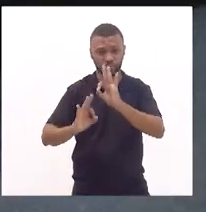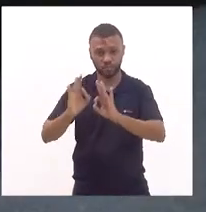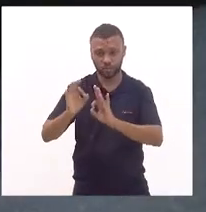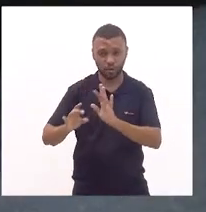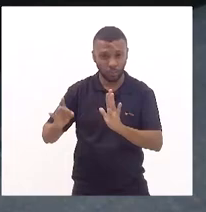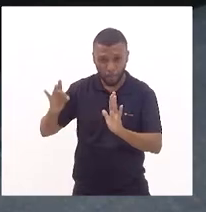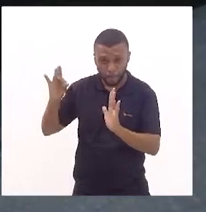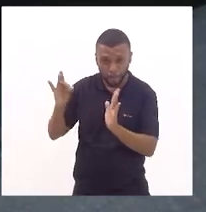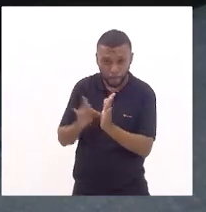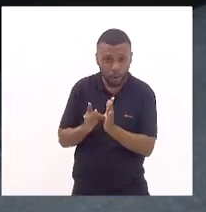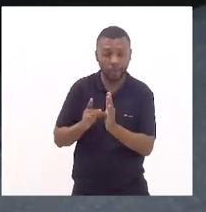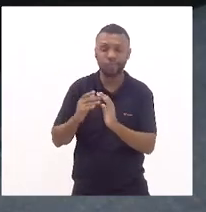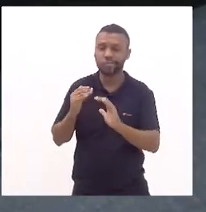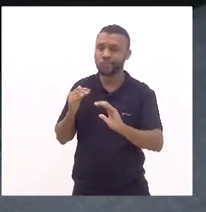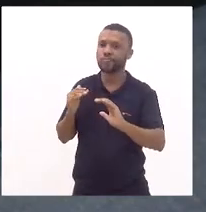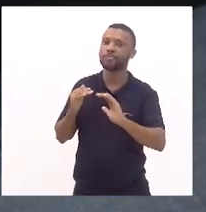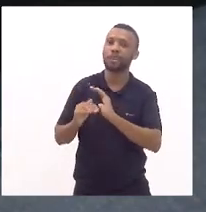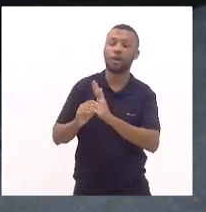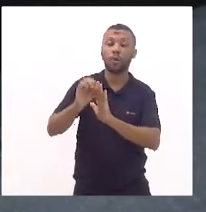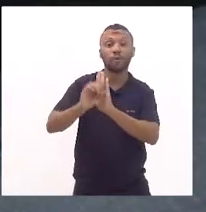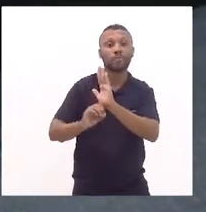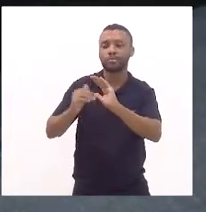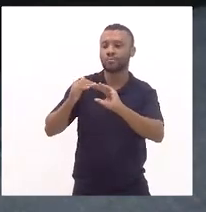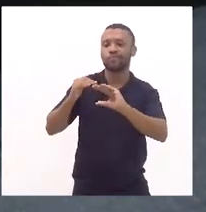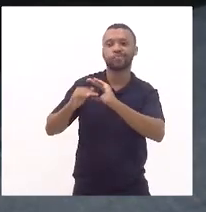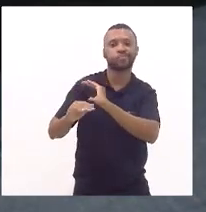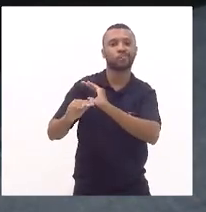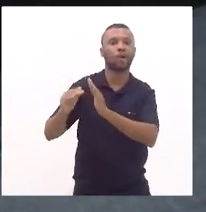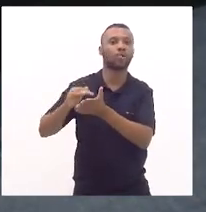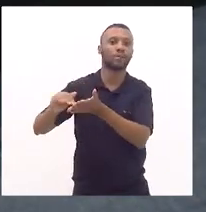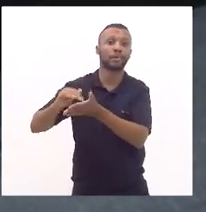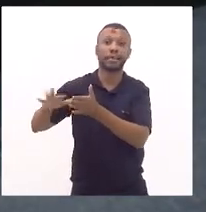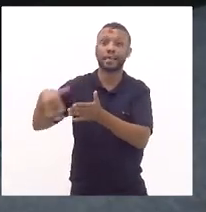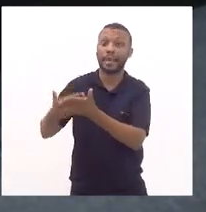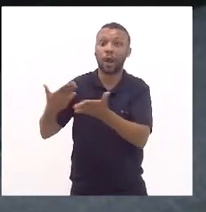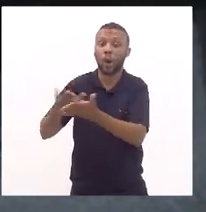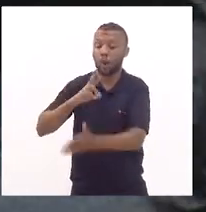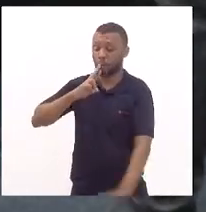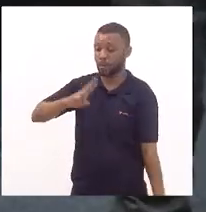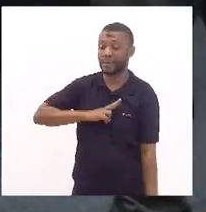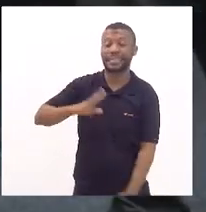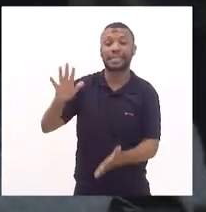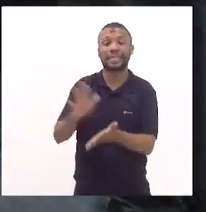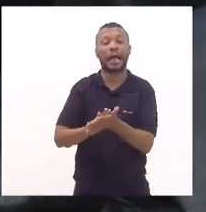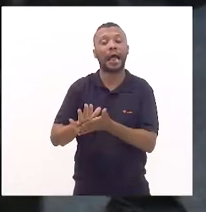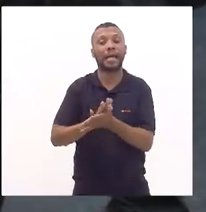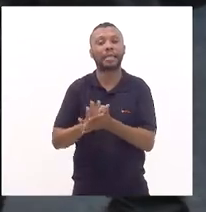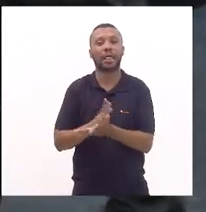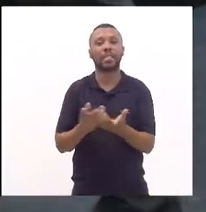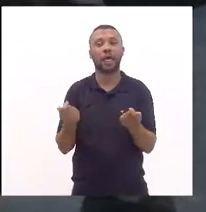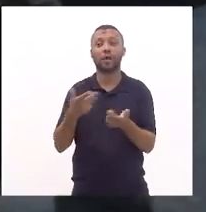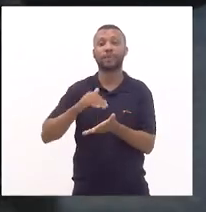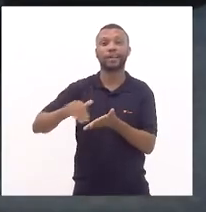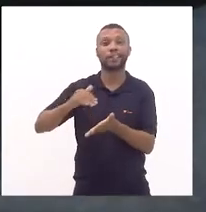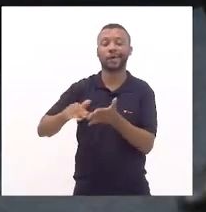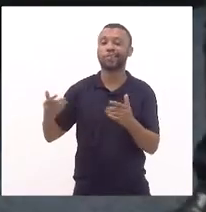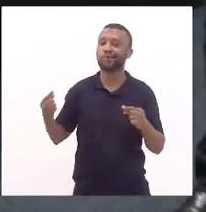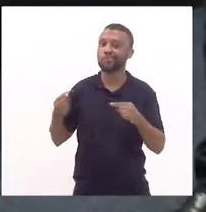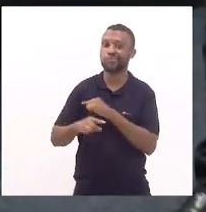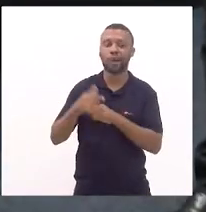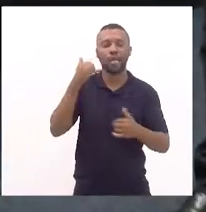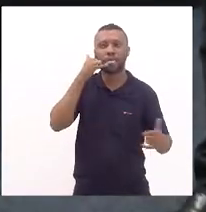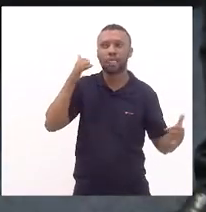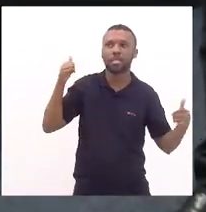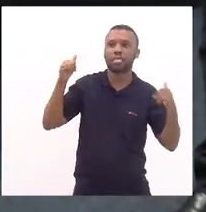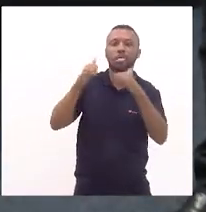felizmente oficializei o secretário e nenhuma atitude esse secretário tomou. É um secretário que não atende a ligação